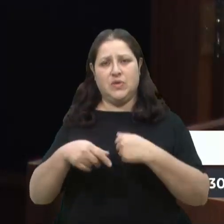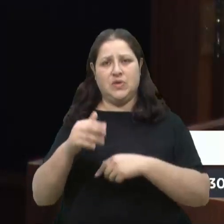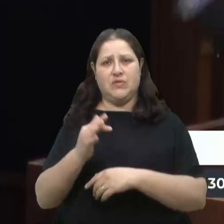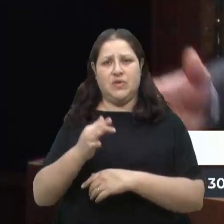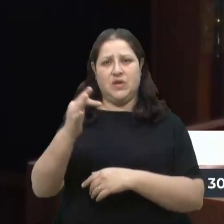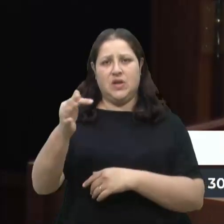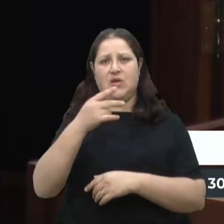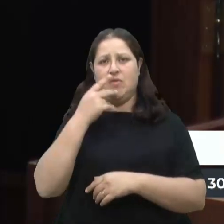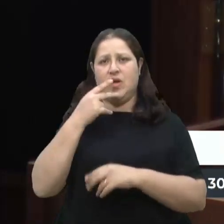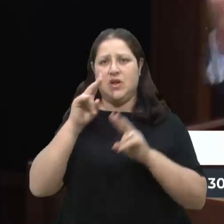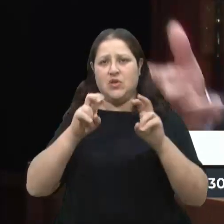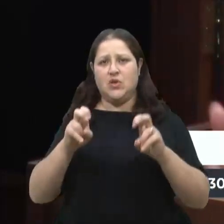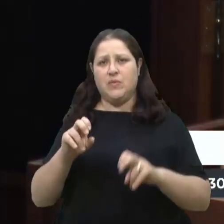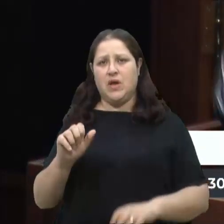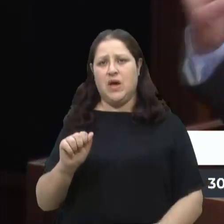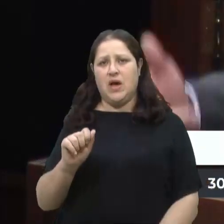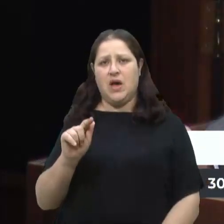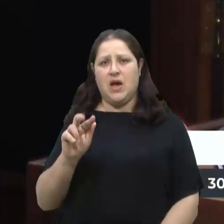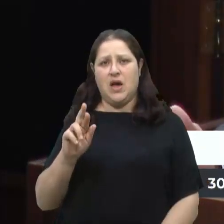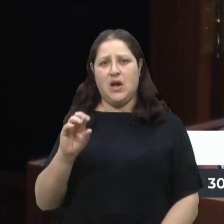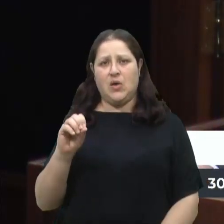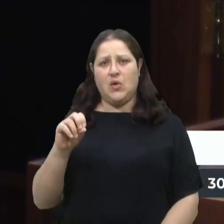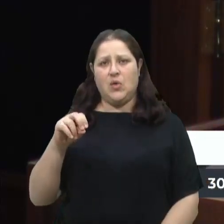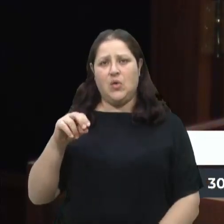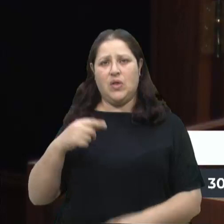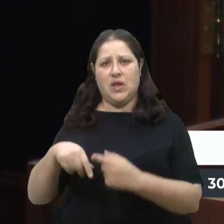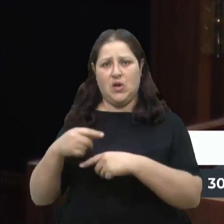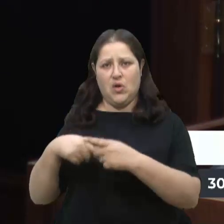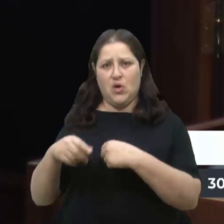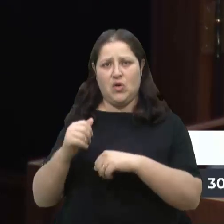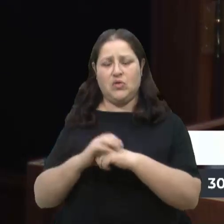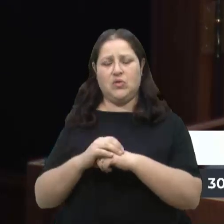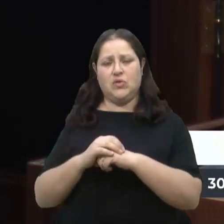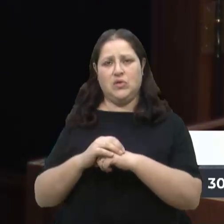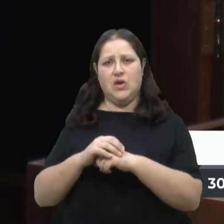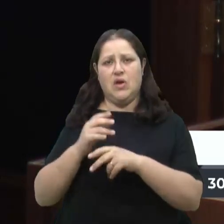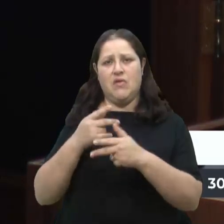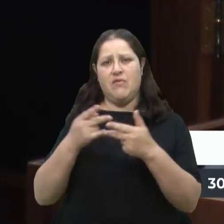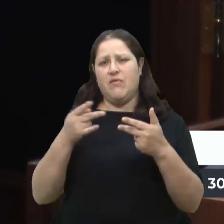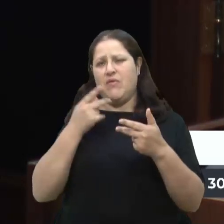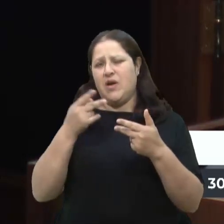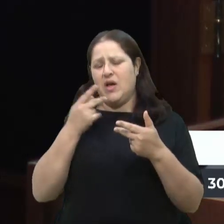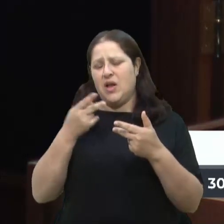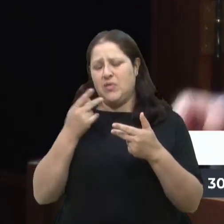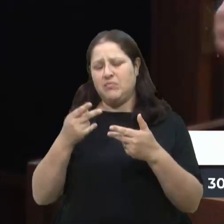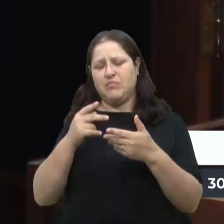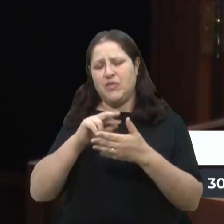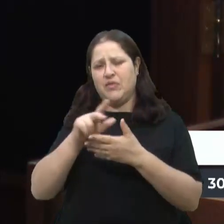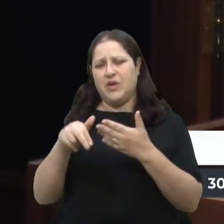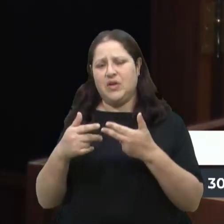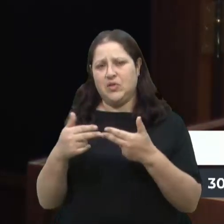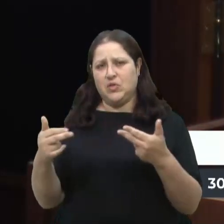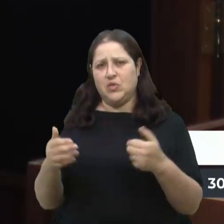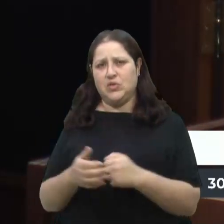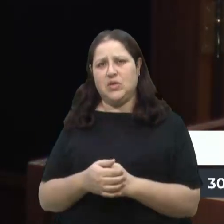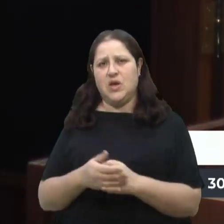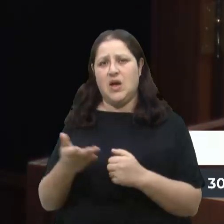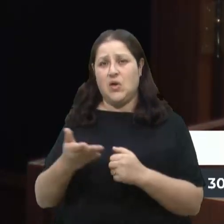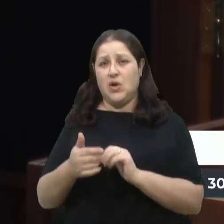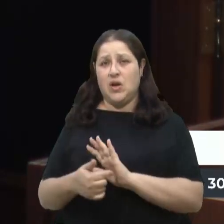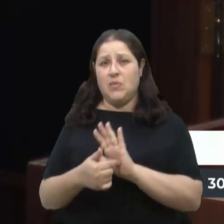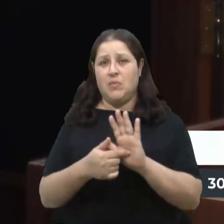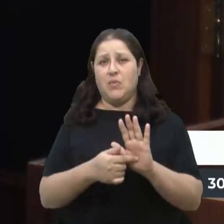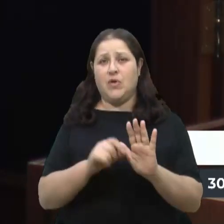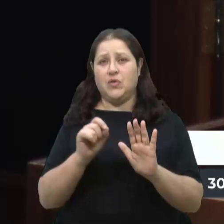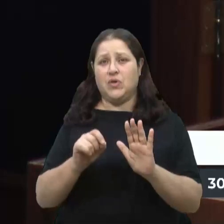falam do agronegócio, falam disso, falam daquilo, e infelizmente, né, a gente quer mostrar aqui o